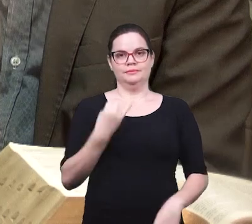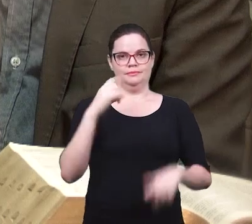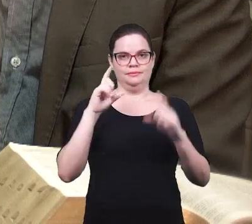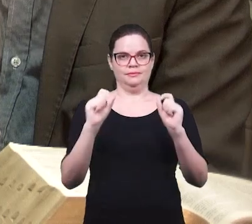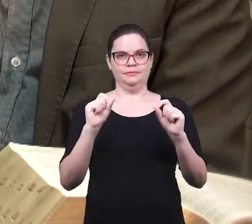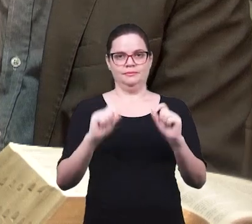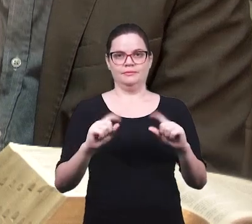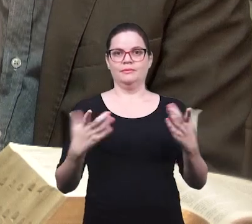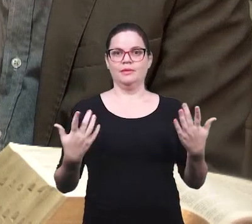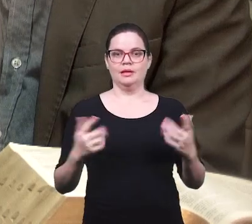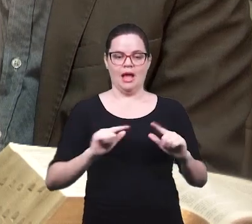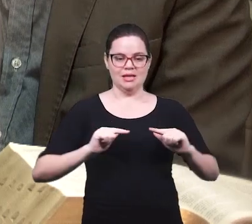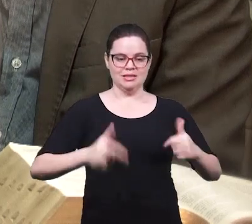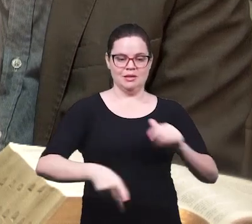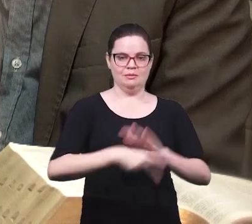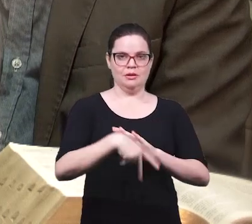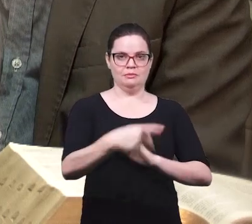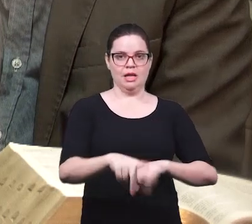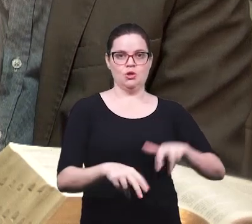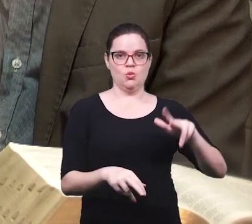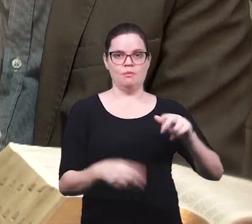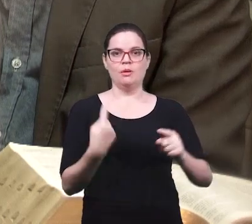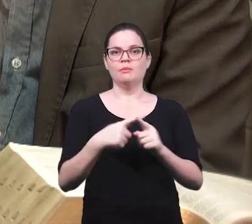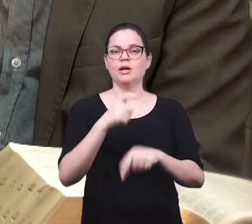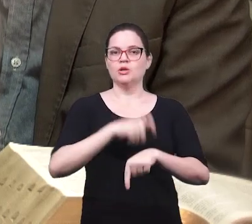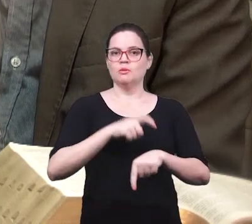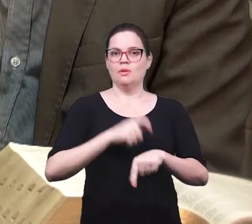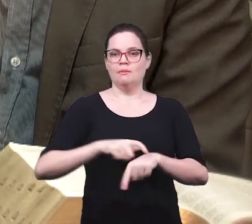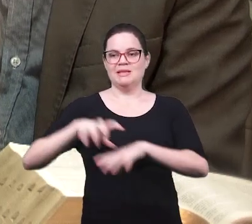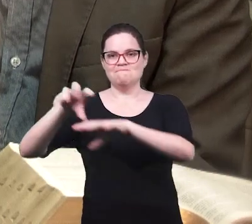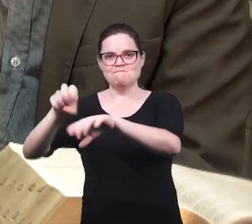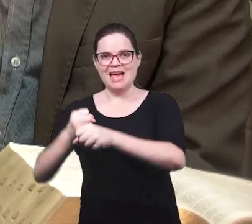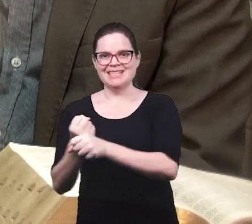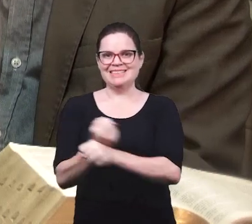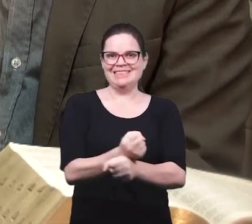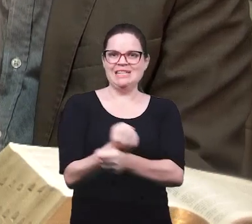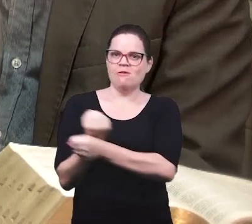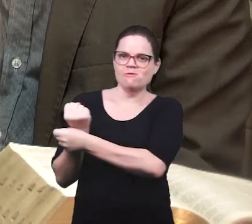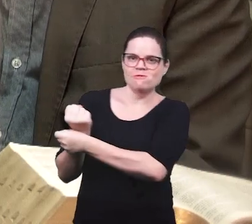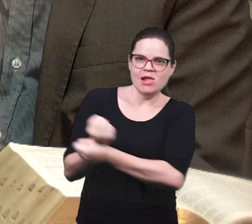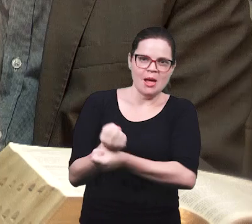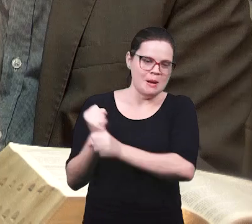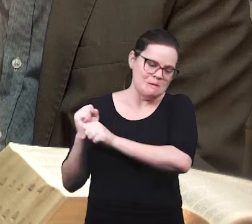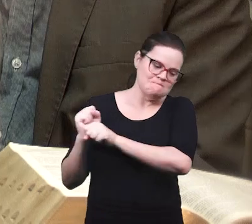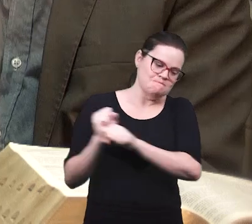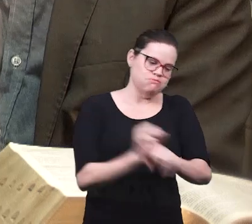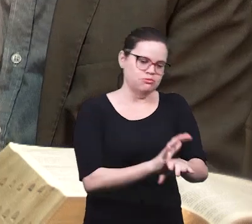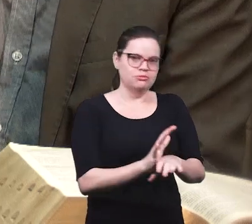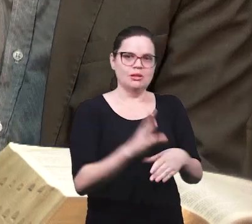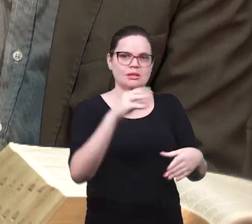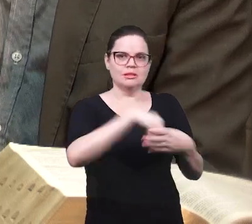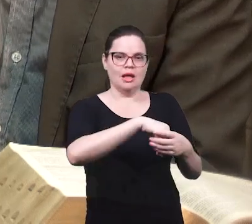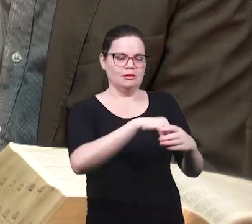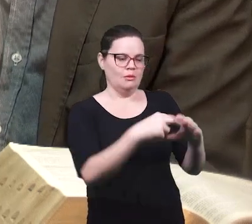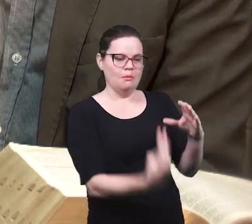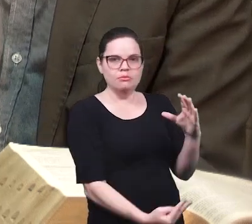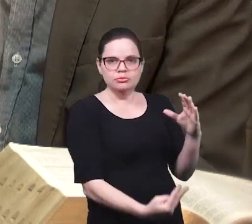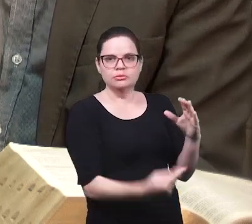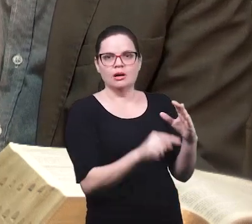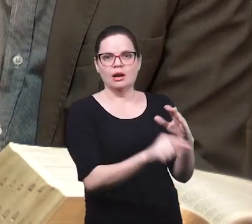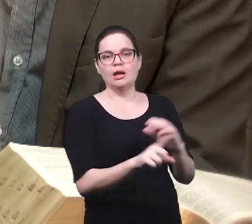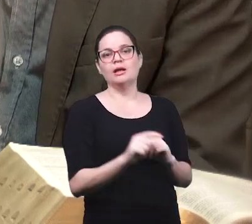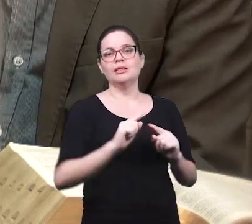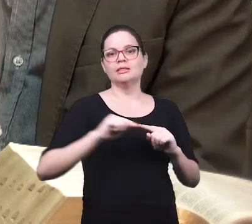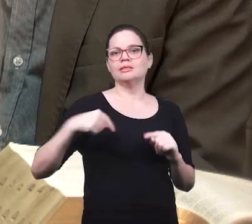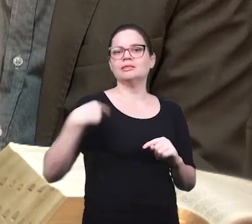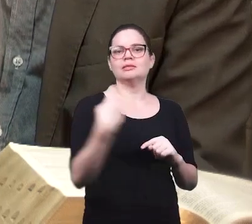é que o desdobramento dessa ação dos seus irmãos, quando José ele é lançado dentro daquela cova, o que ele vive, nós vamos mencionar daqui